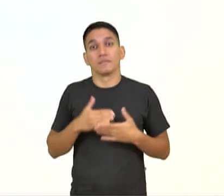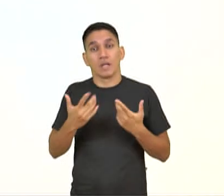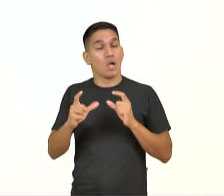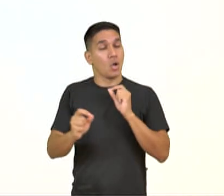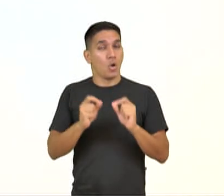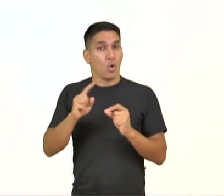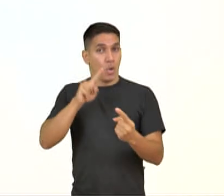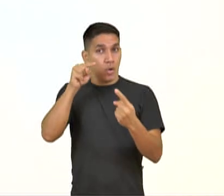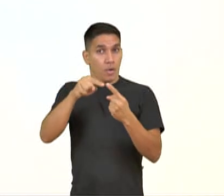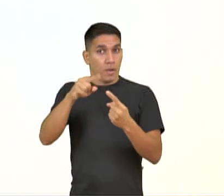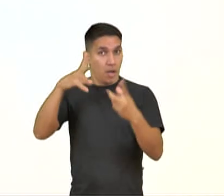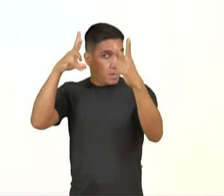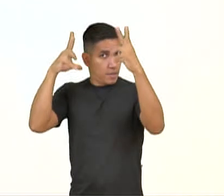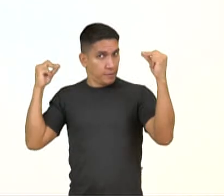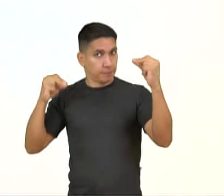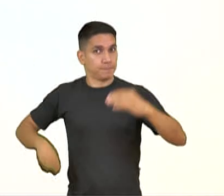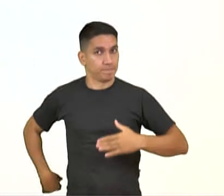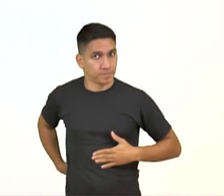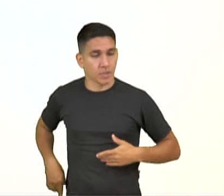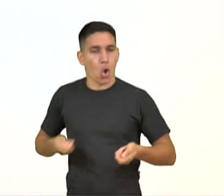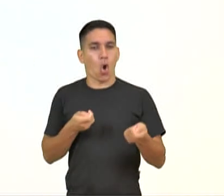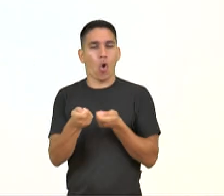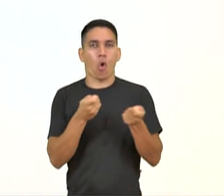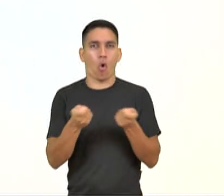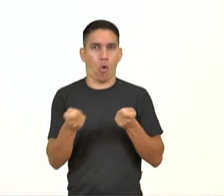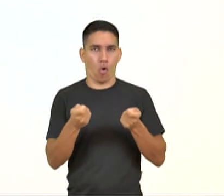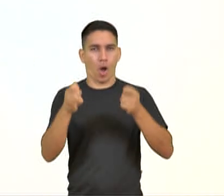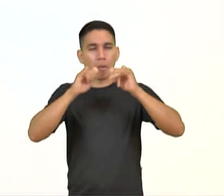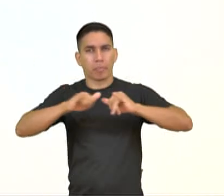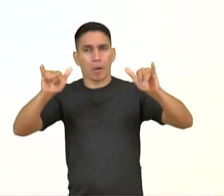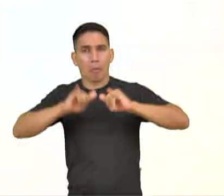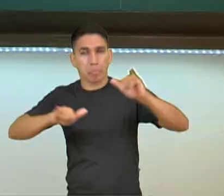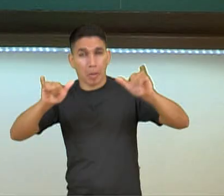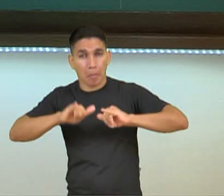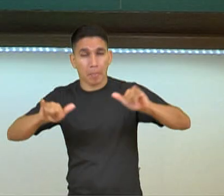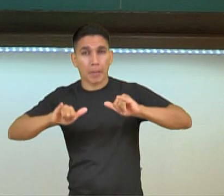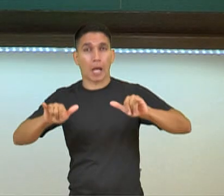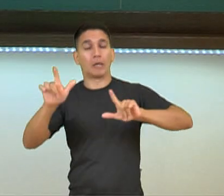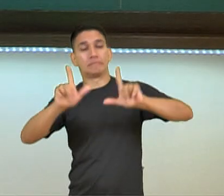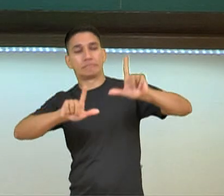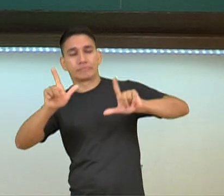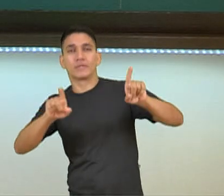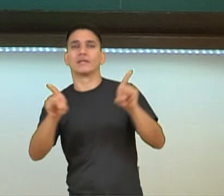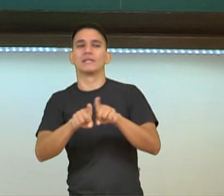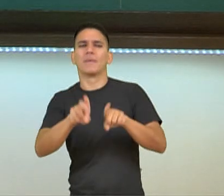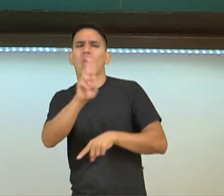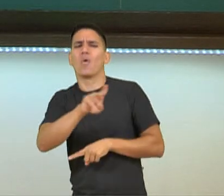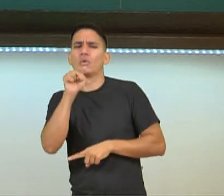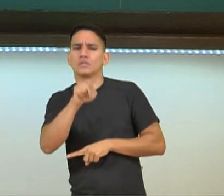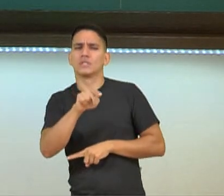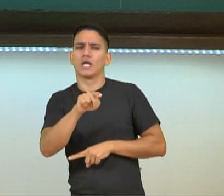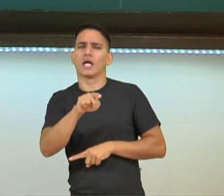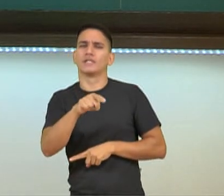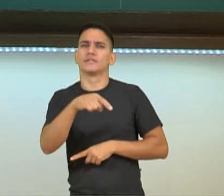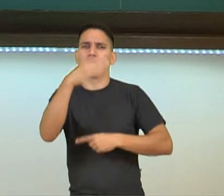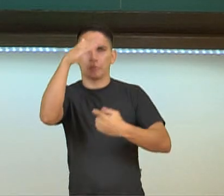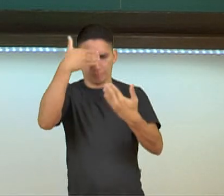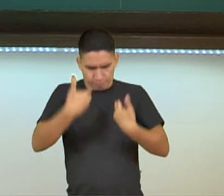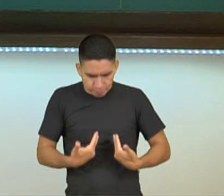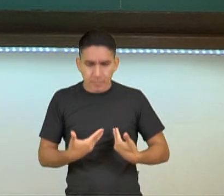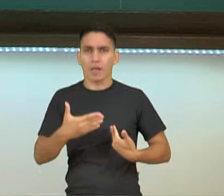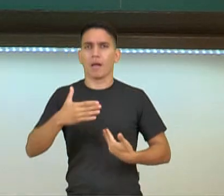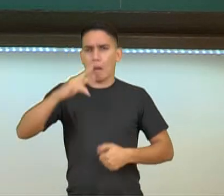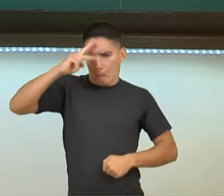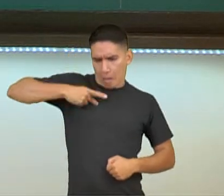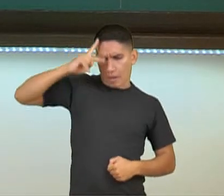Napoleão fazia? Ele controlava a imprensa e utilizava a imprensa para se autopromover. Então a imprensa,